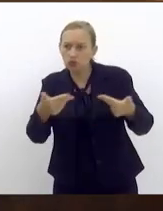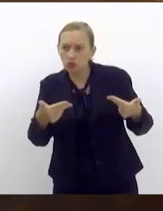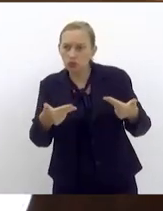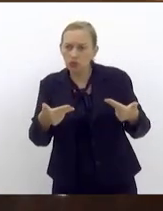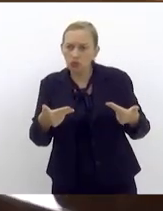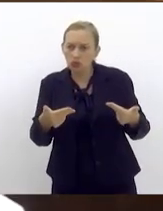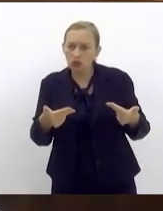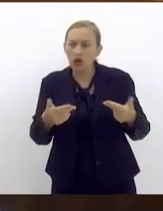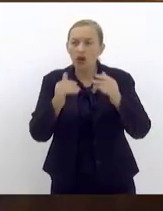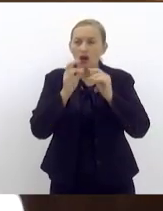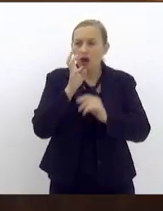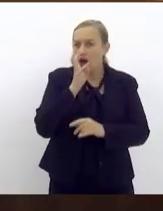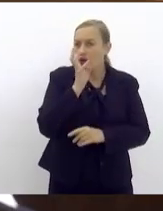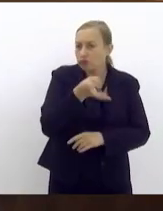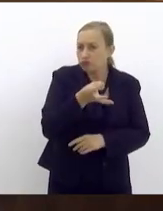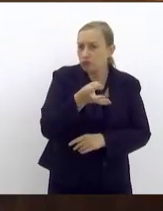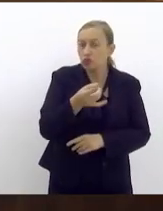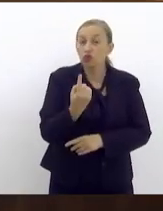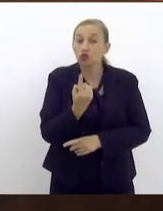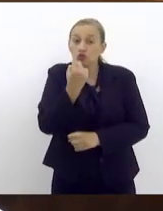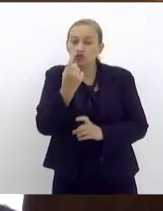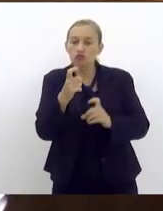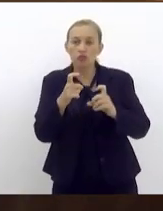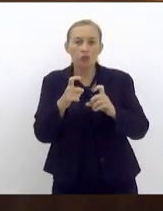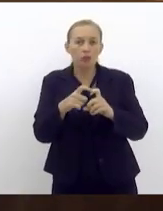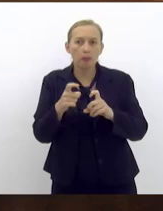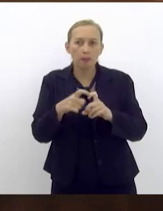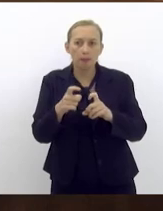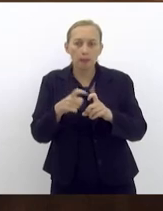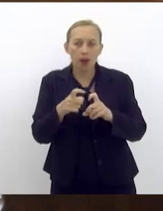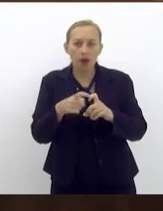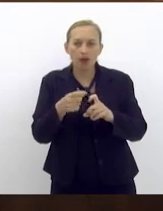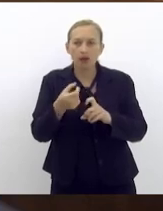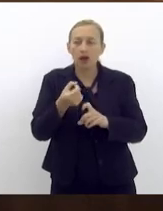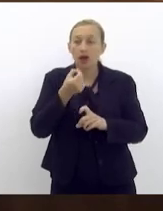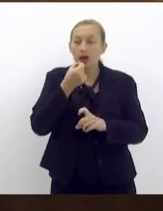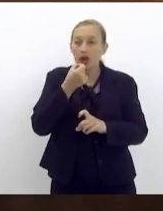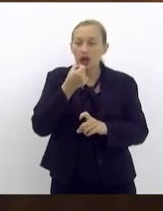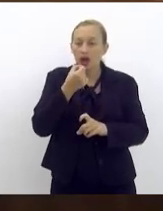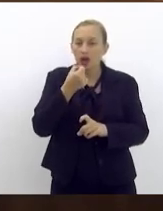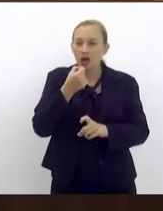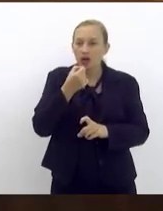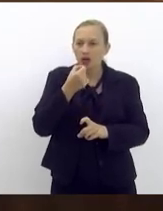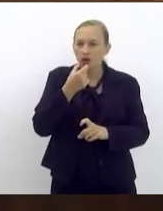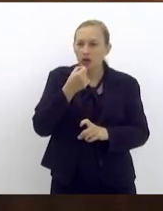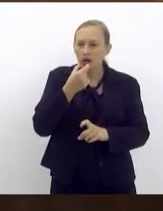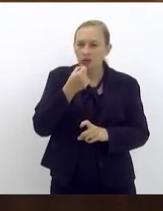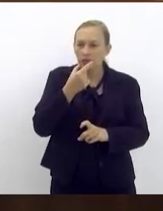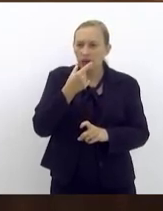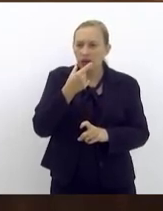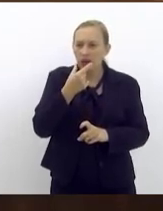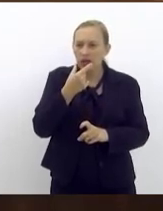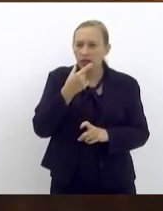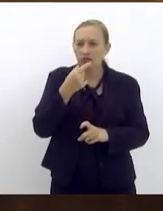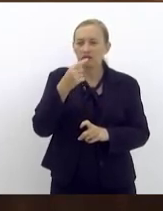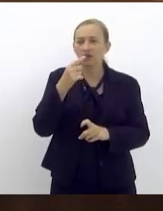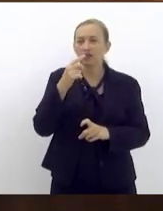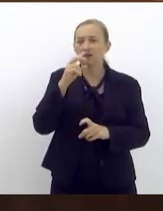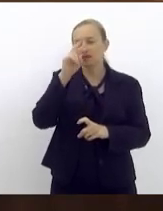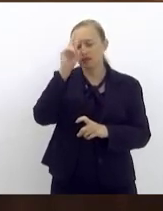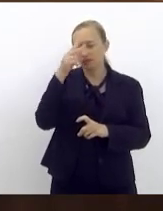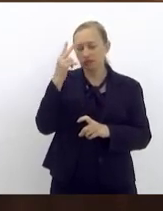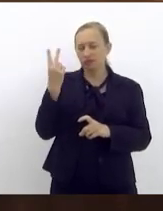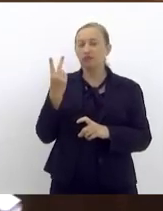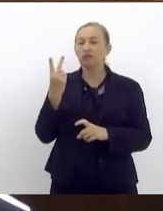a denúncia de um médico que dopou sua namorada e a violentou um motorista de